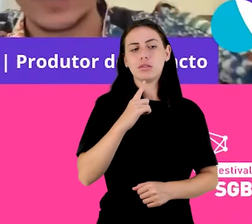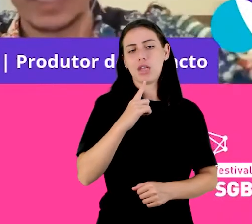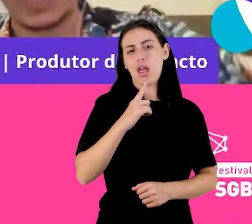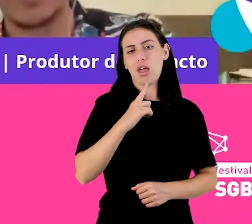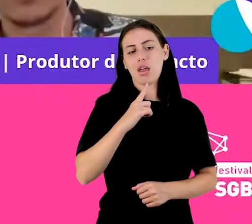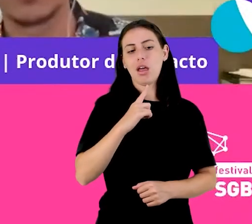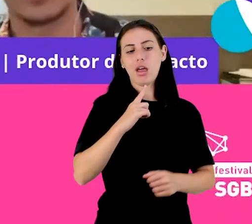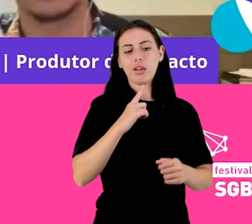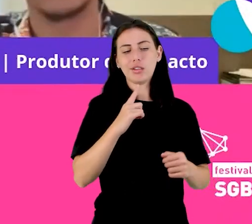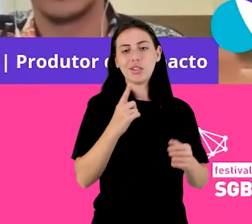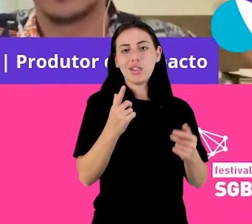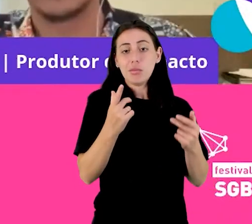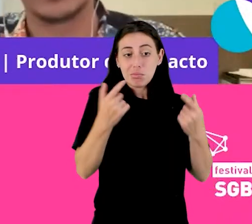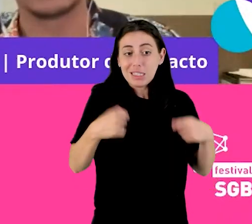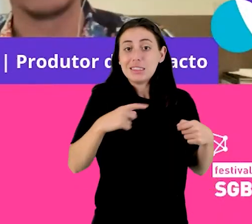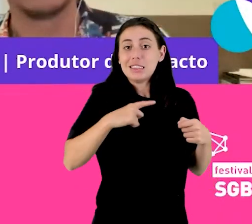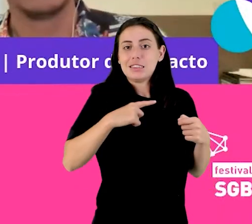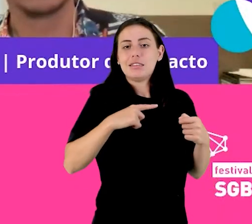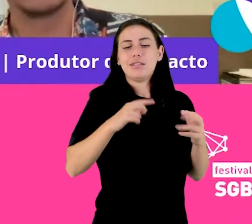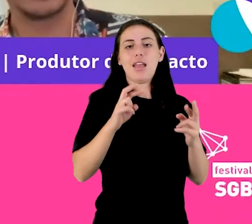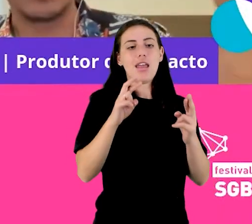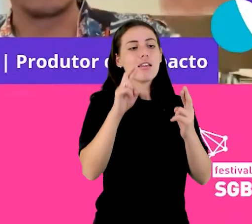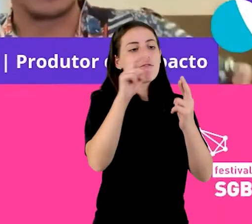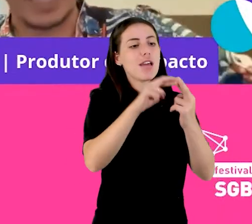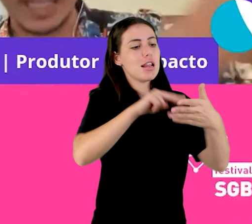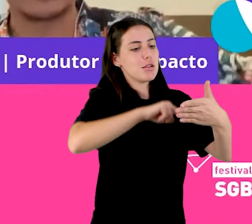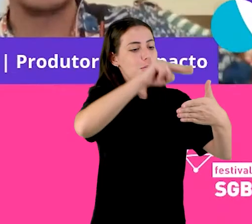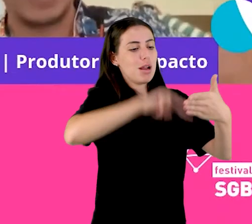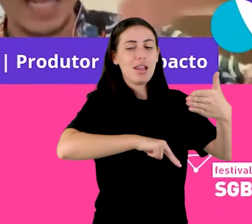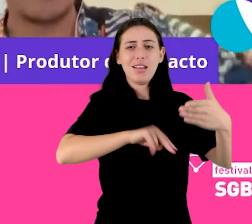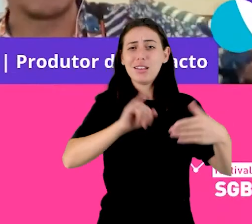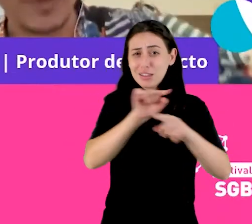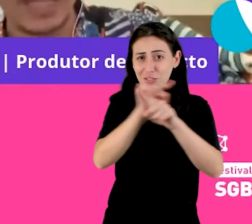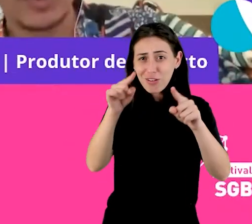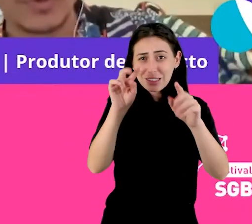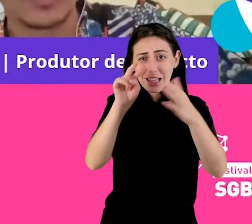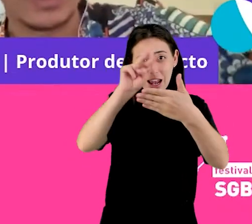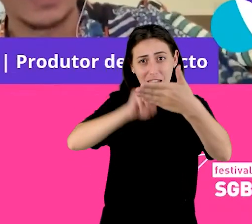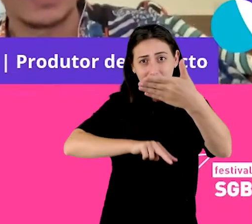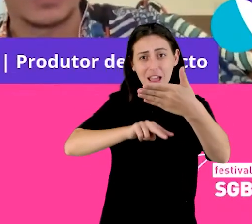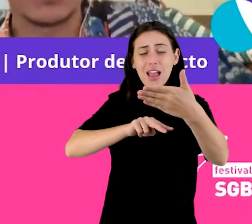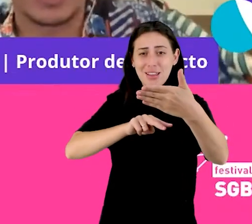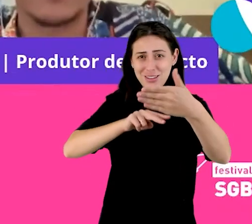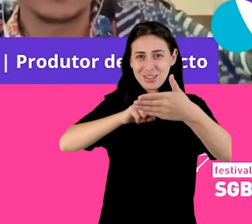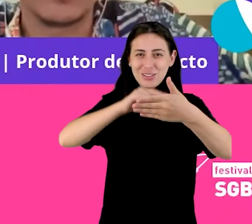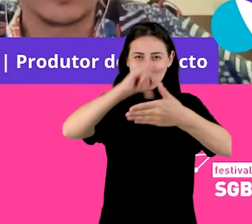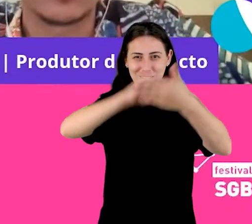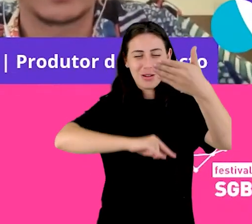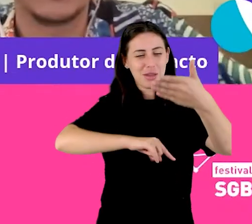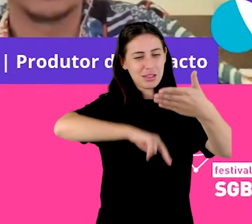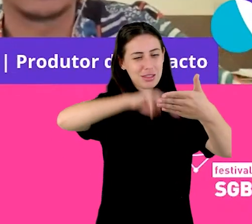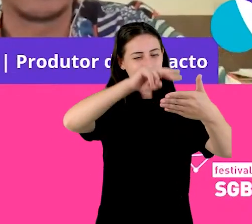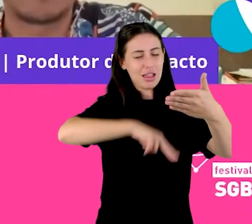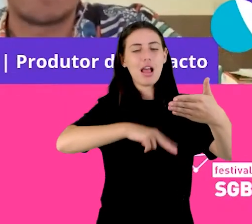começa, vai ser sempre a orientação. Só que a gente tem que ir além e aprofundar nos pontos que são chave nos